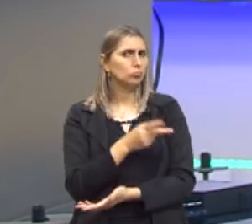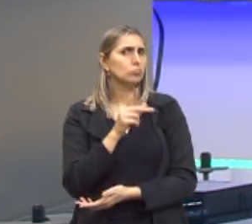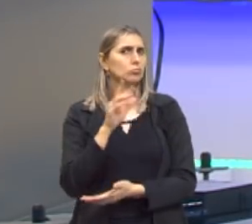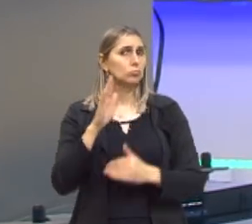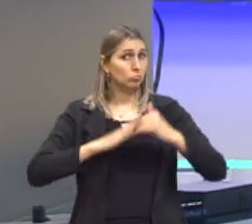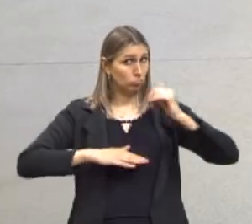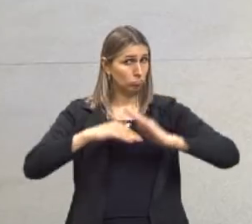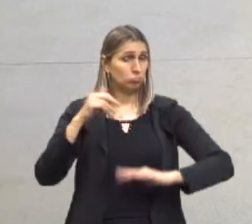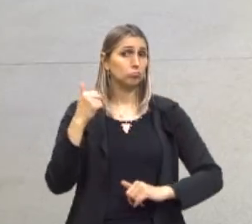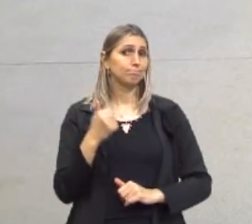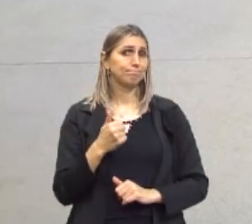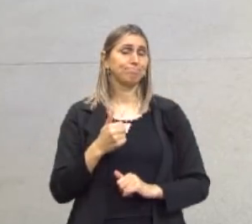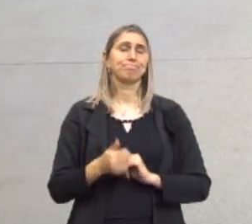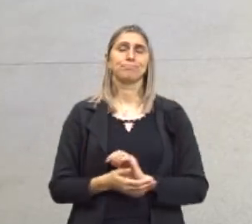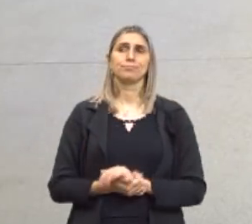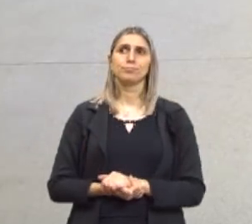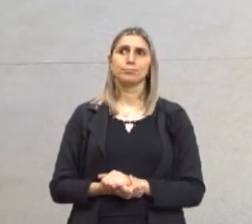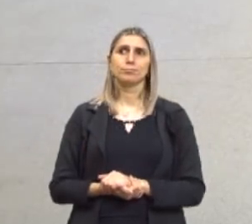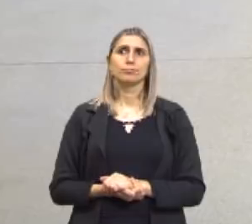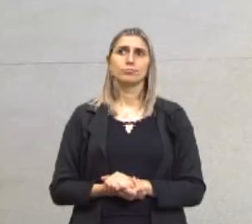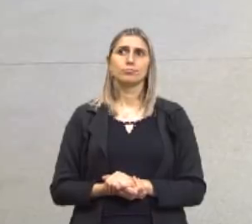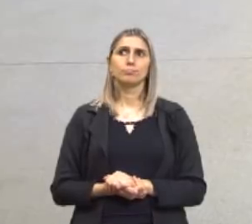prática, certo? Venham comigo.